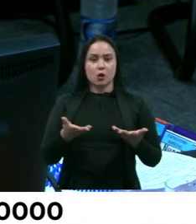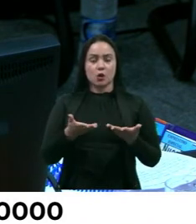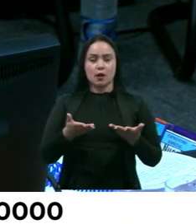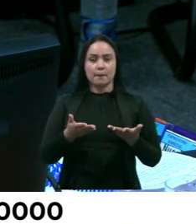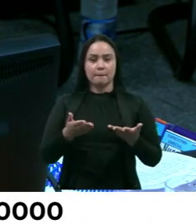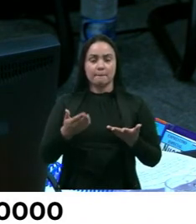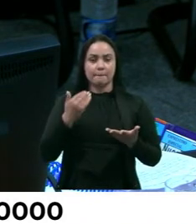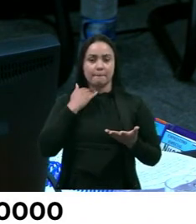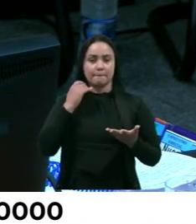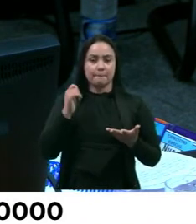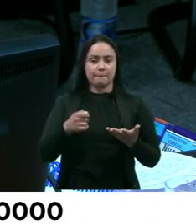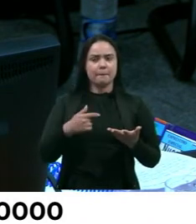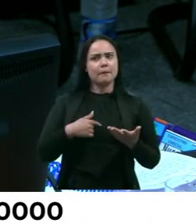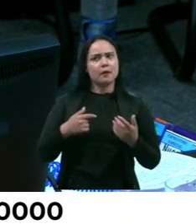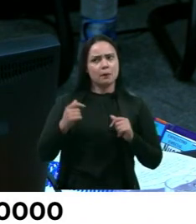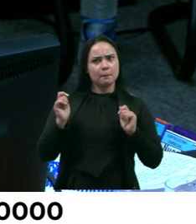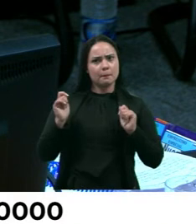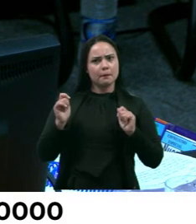magistrado,